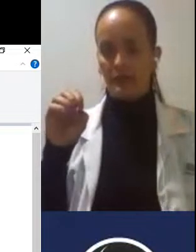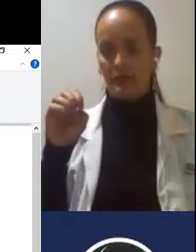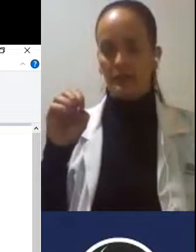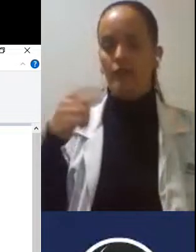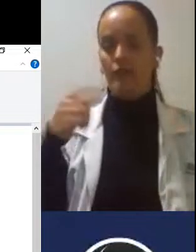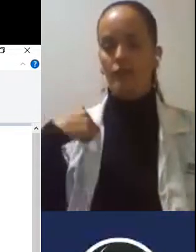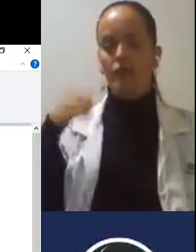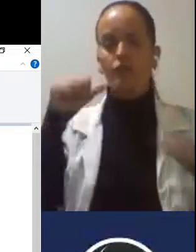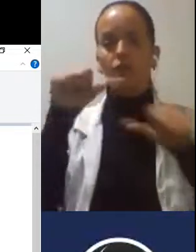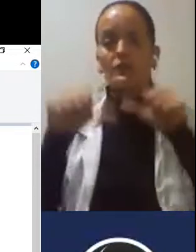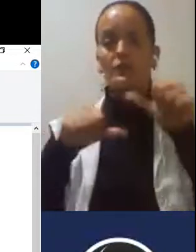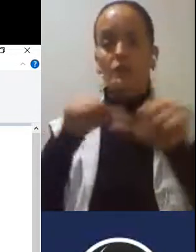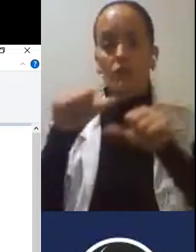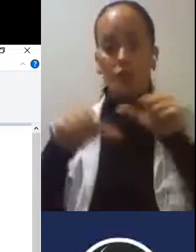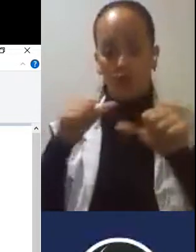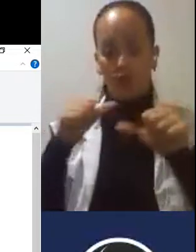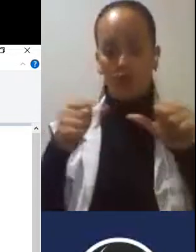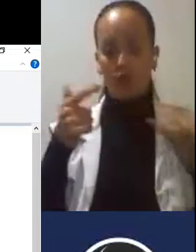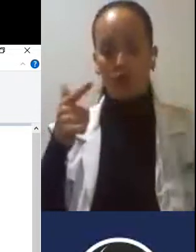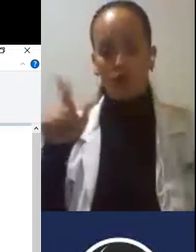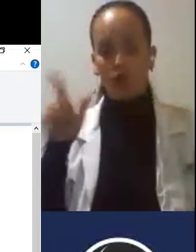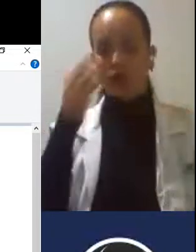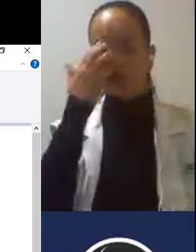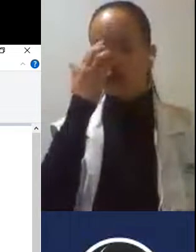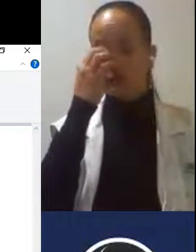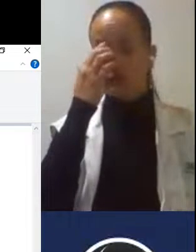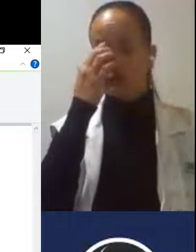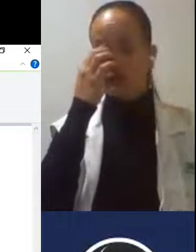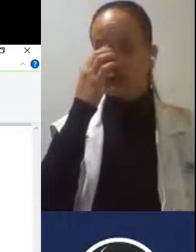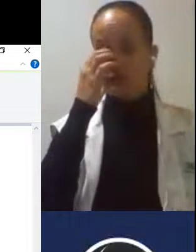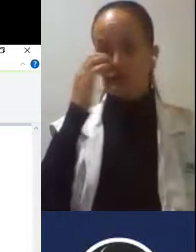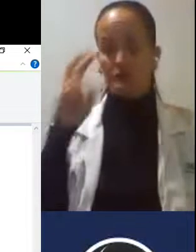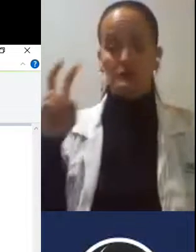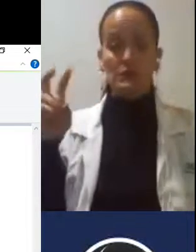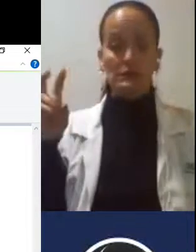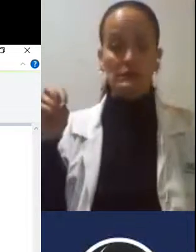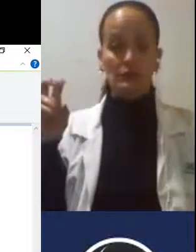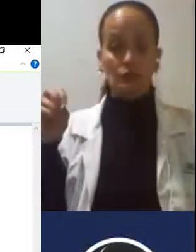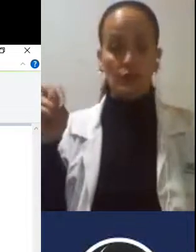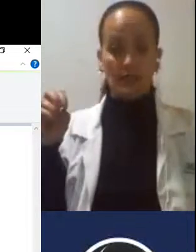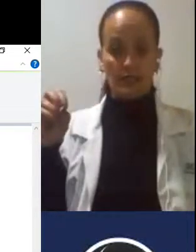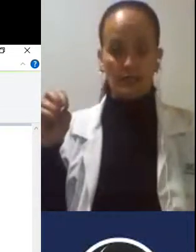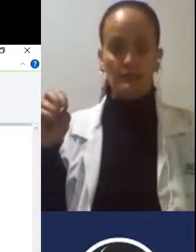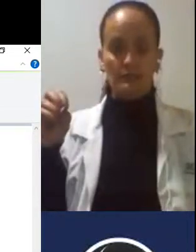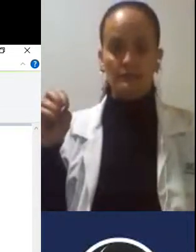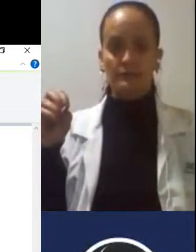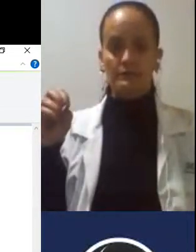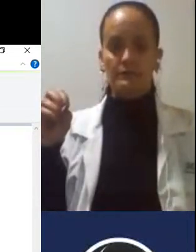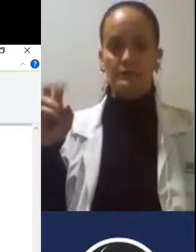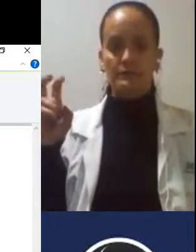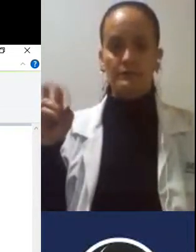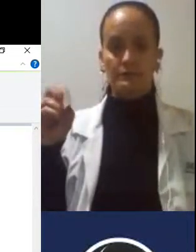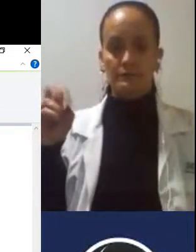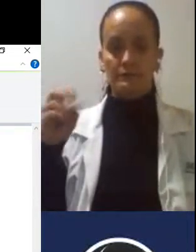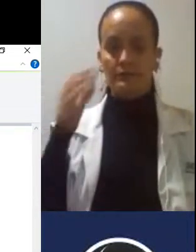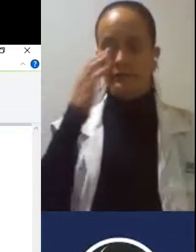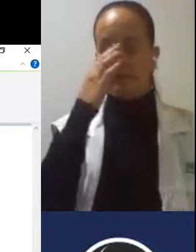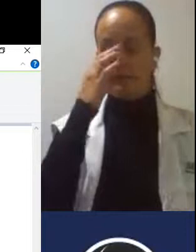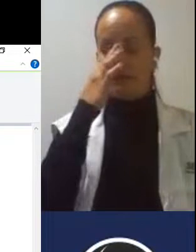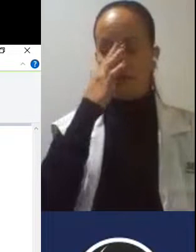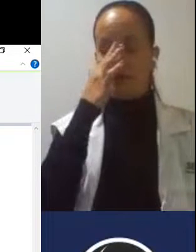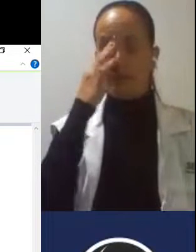a, vou colocar aqui, sei lá, 50 ohms. Vou diminuir a resistência pela metade. Resistência igual a